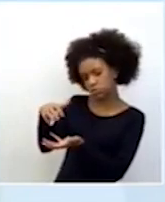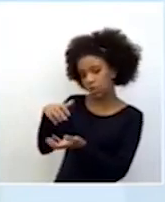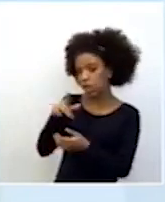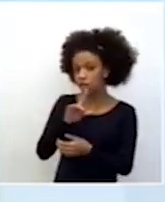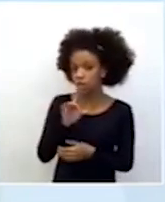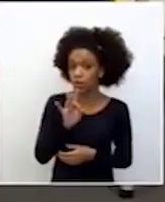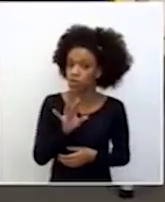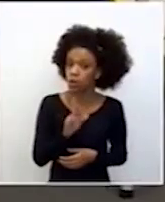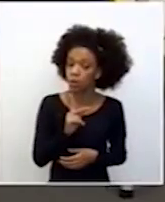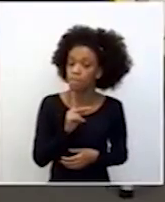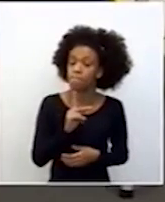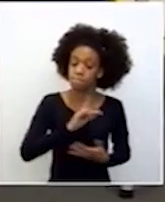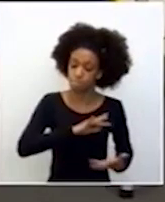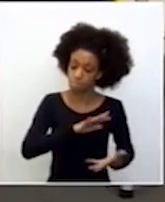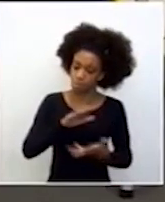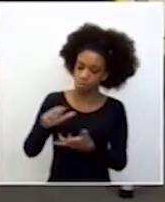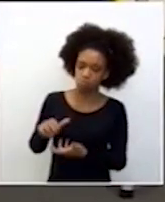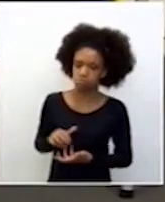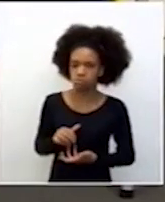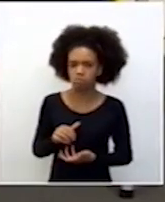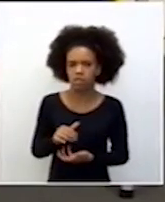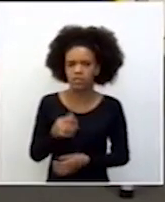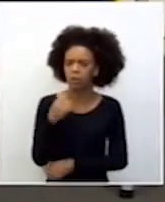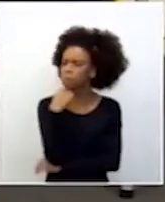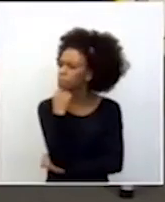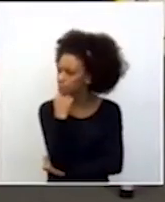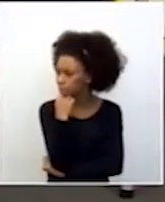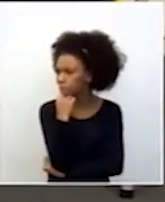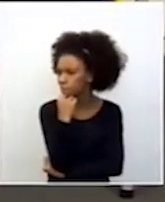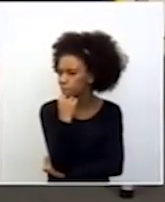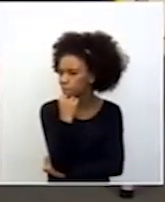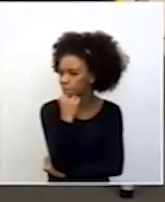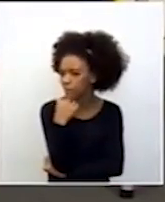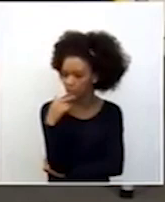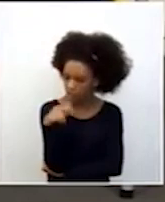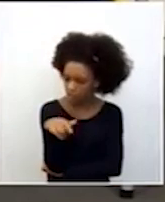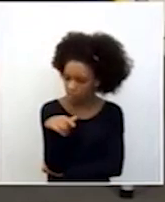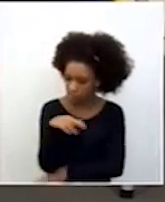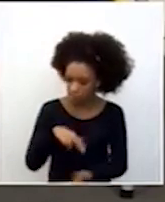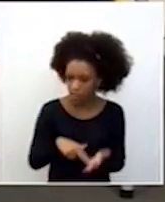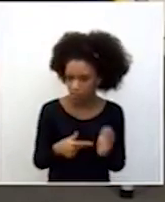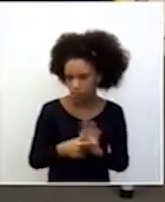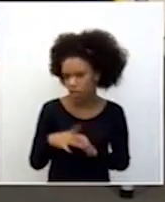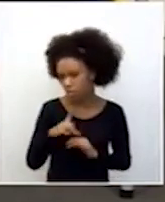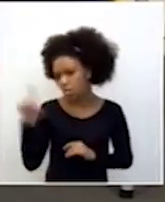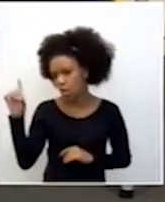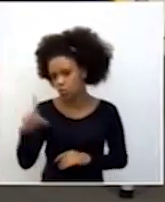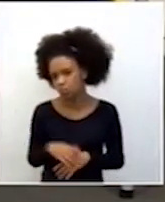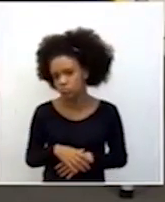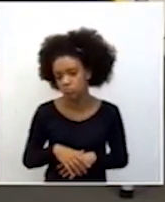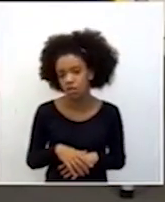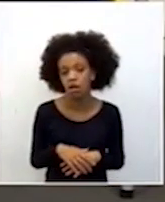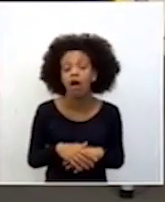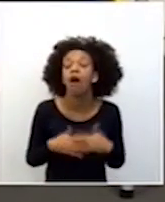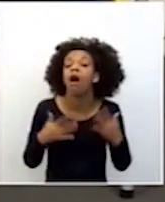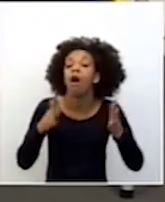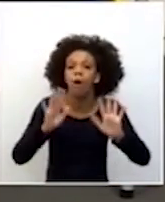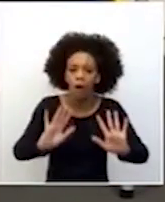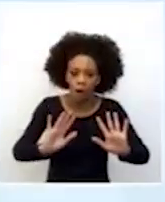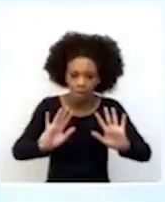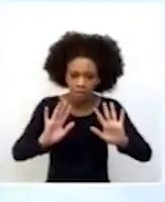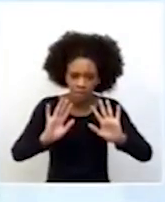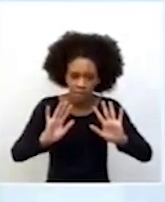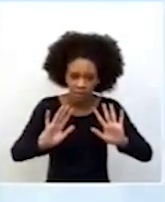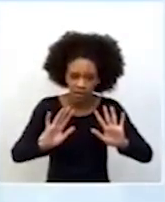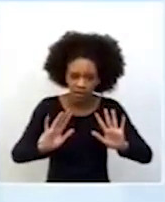planeta Terra, né? Será que estamos falando de Deus? Então, mas o planeta Terra ele tem um pavio. Ah, sim. Aí, olha... Tem